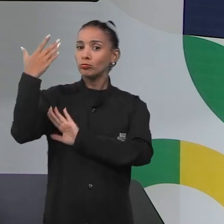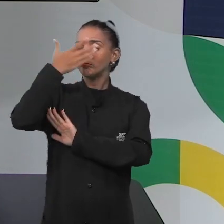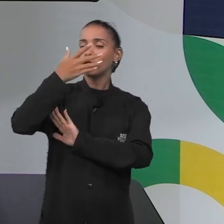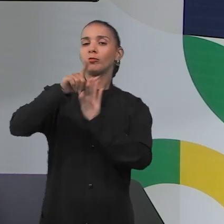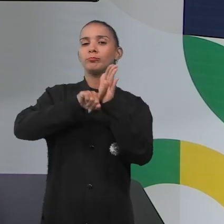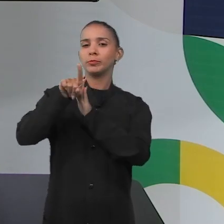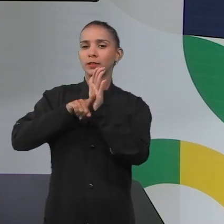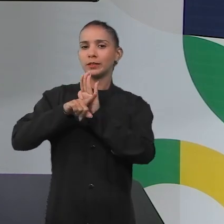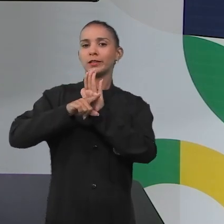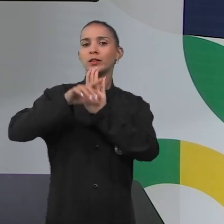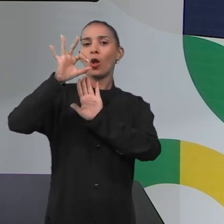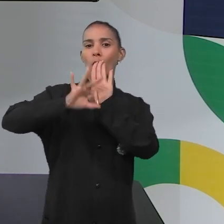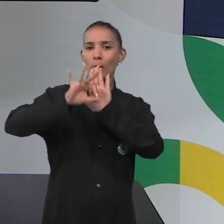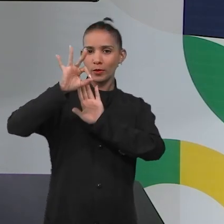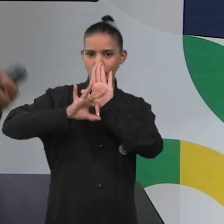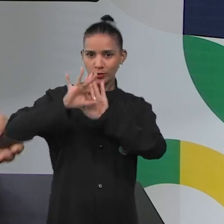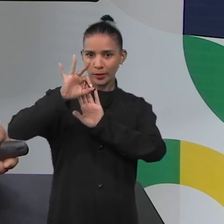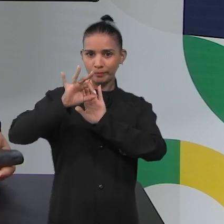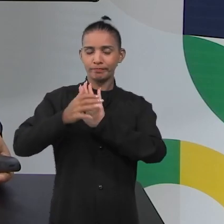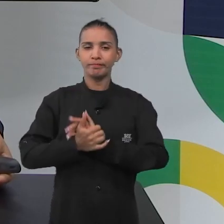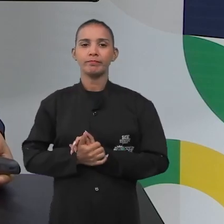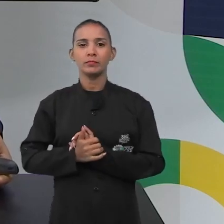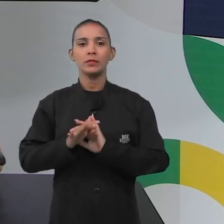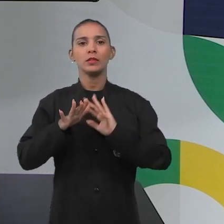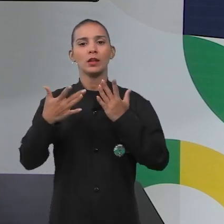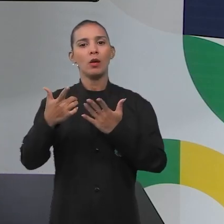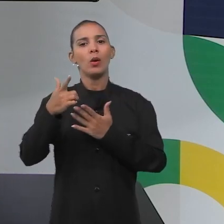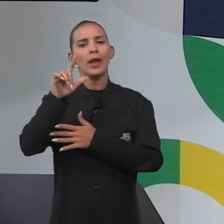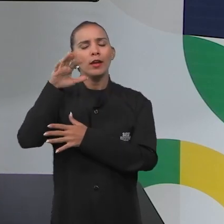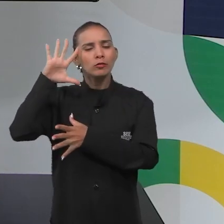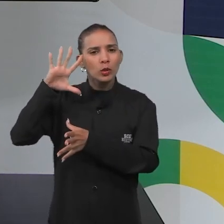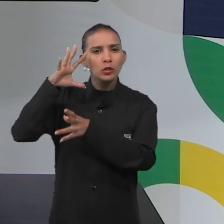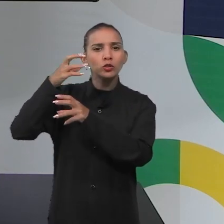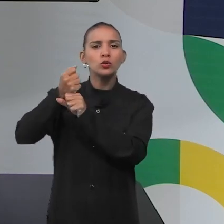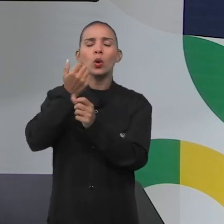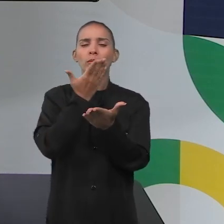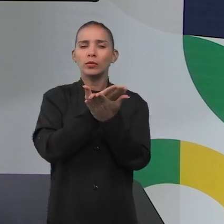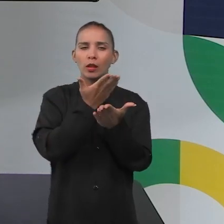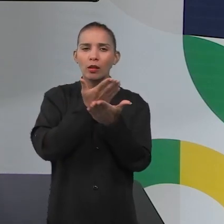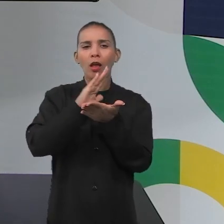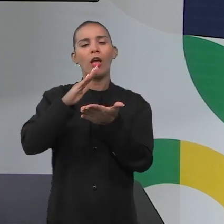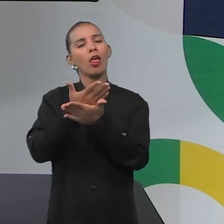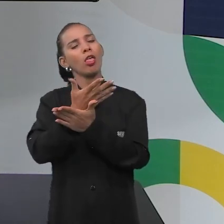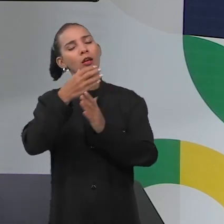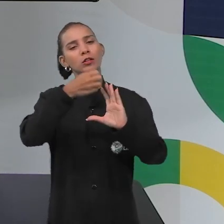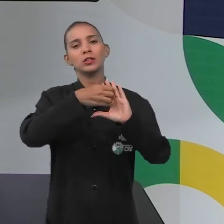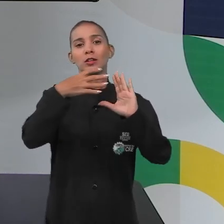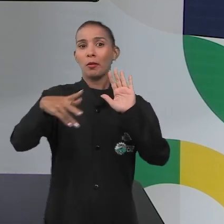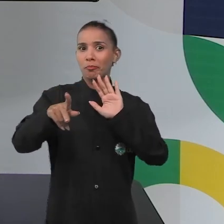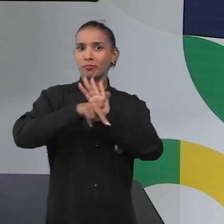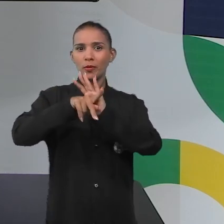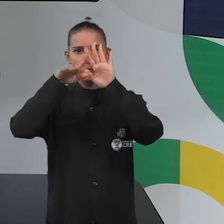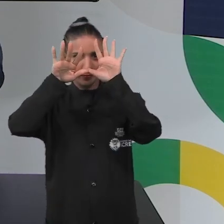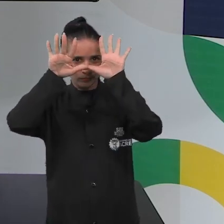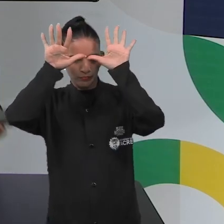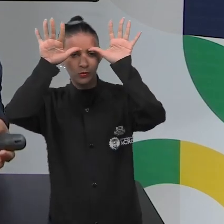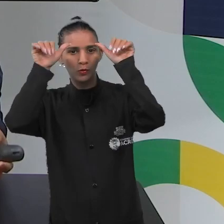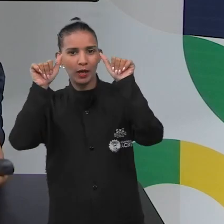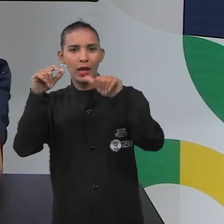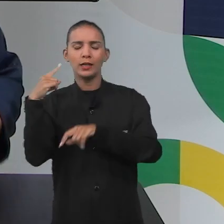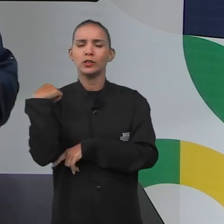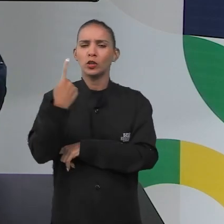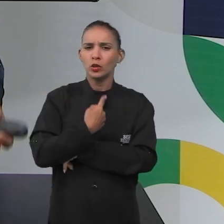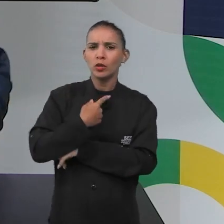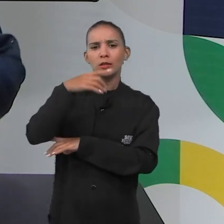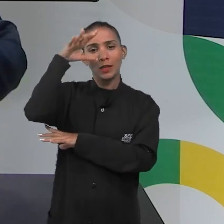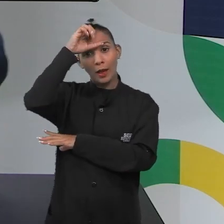nossa aula, um resumo com as principais características do nosso estado. A gente aprendeu aqui características